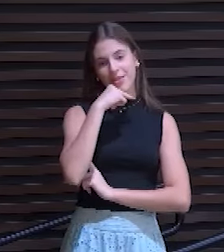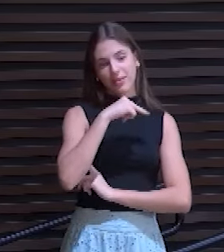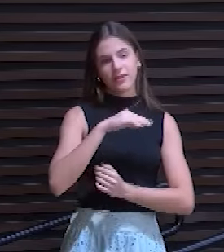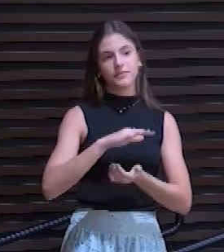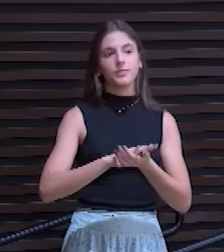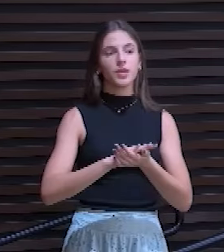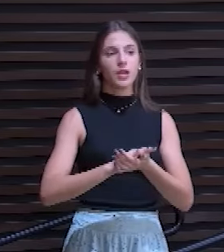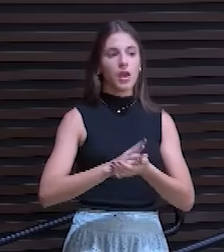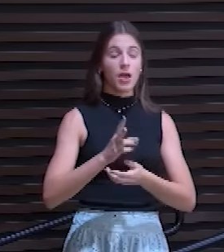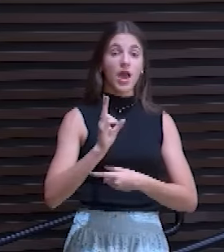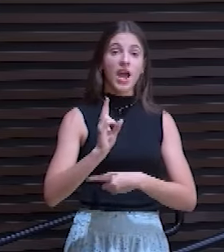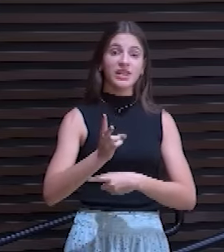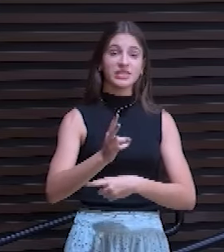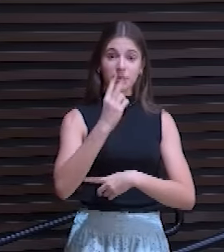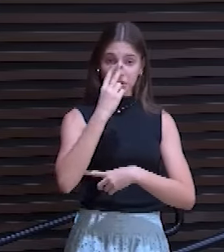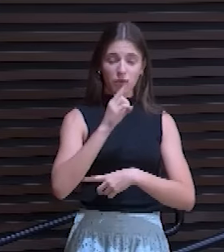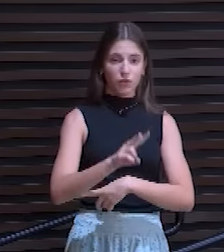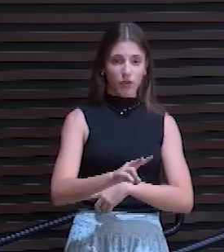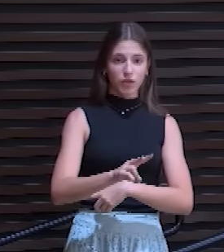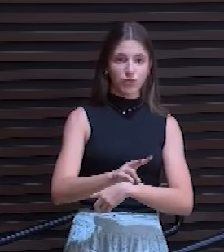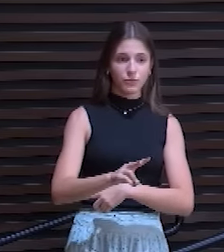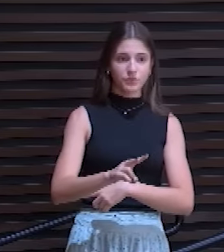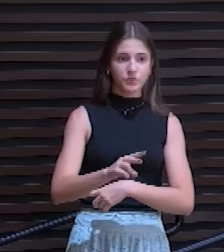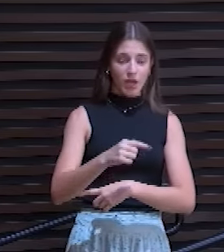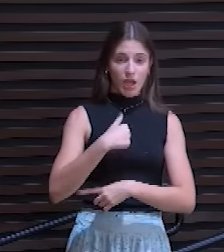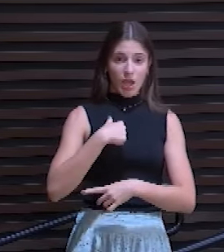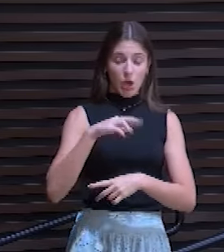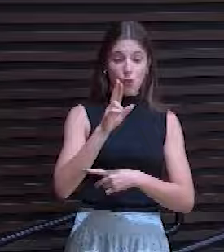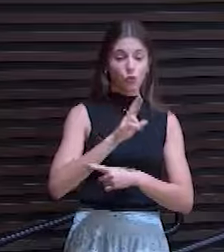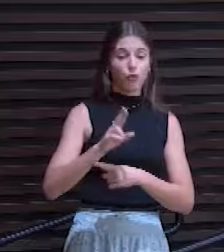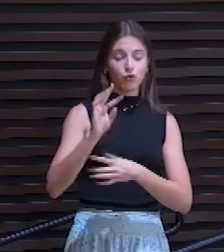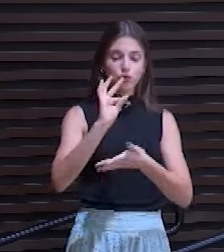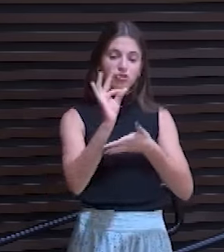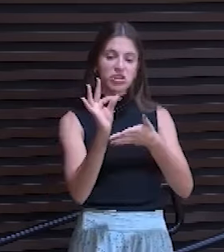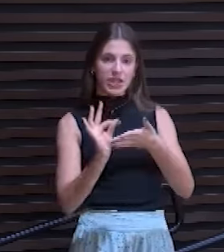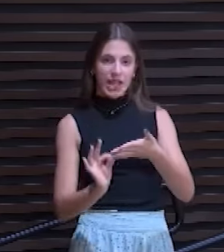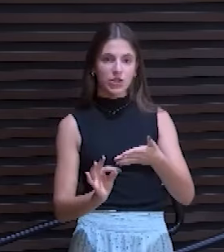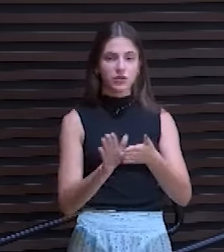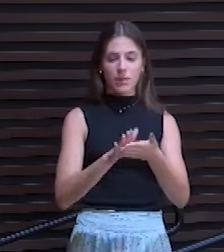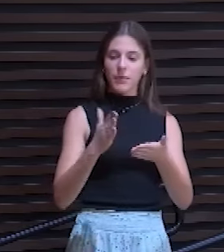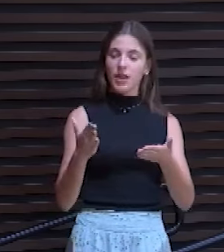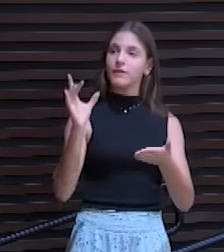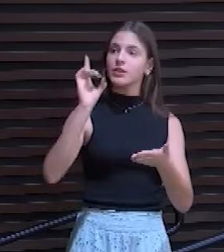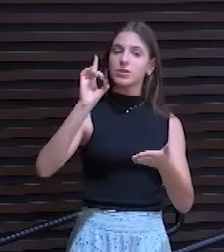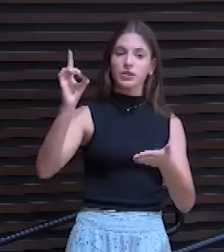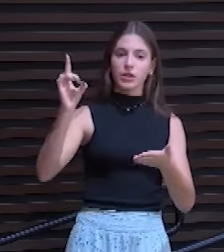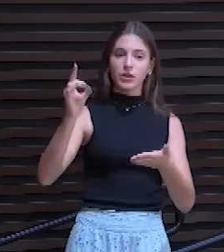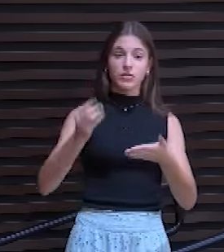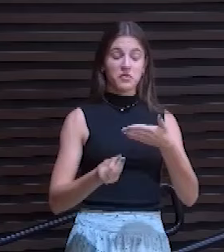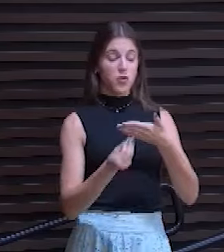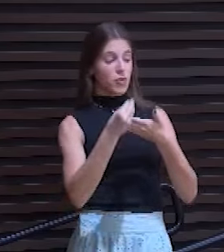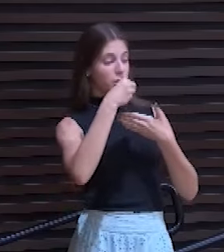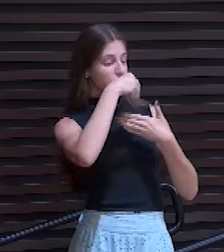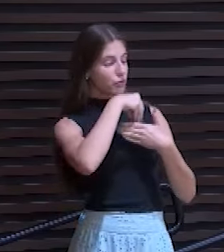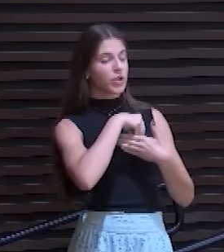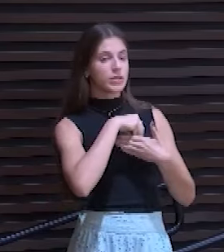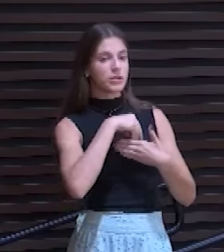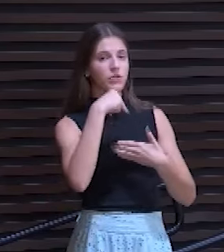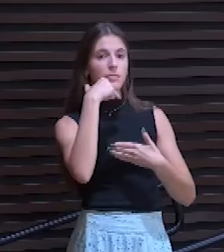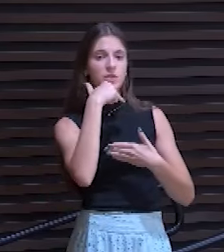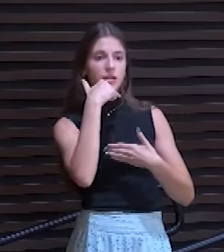Toda vez que eu tenho encontro com elas, eu vou pegando textos específicos da palavra e vou colocando no coração dela. Ela